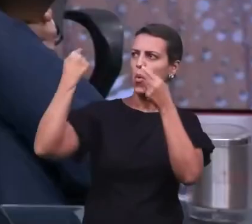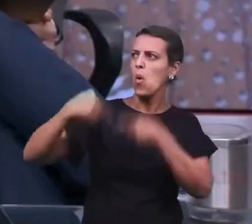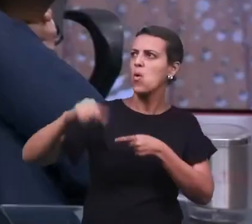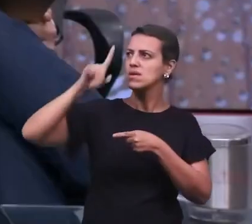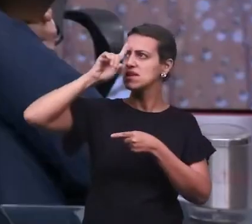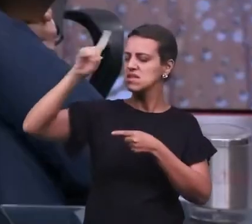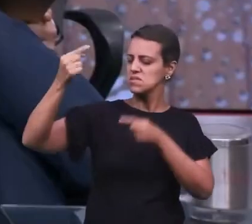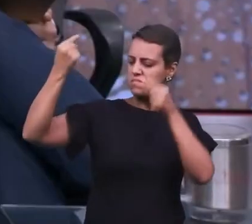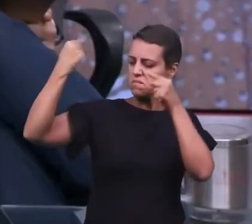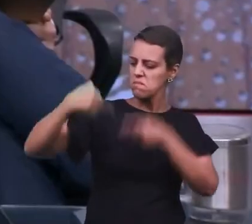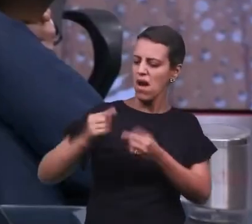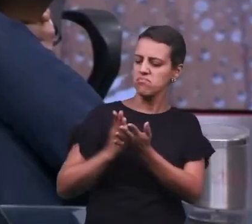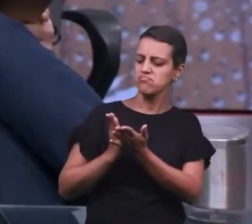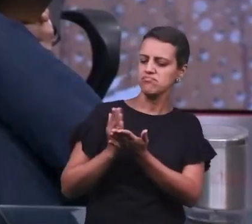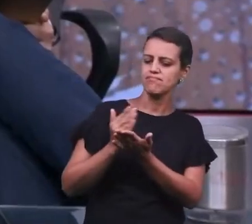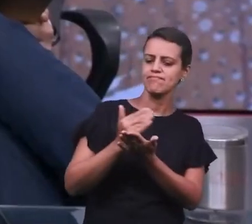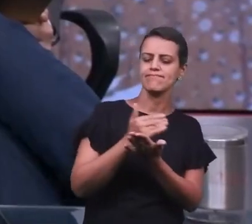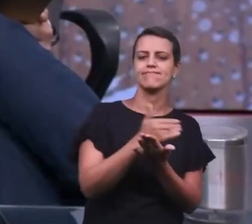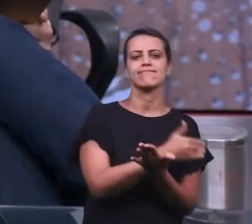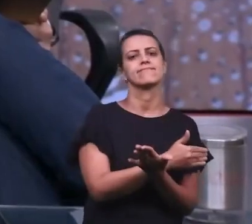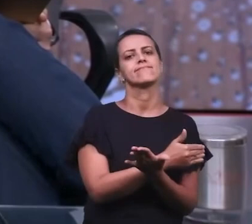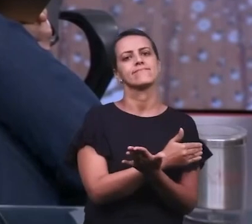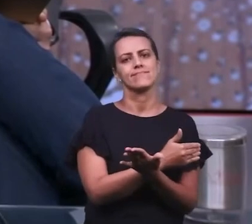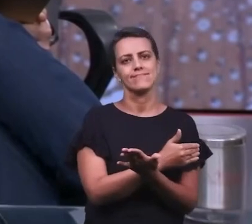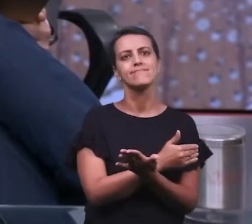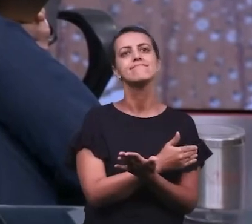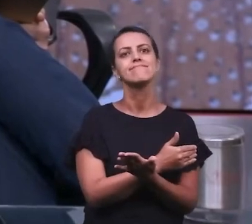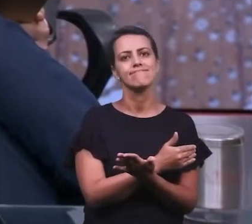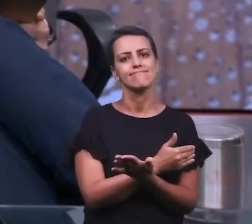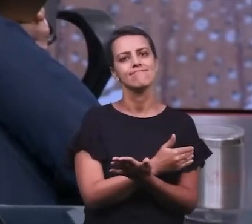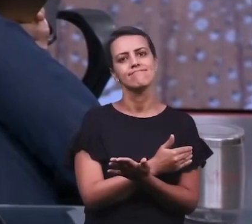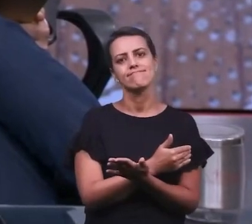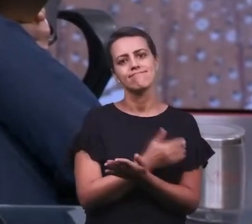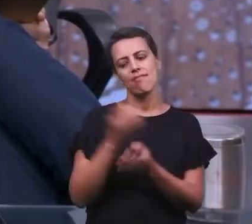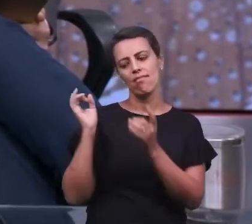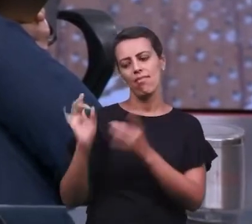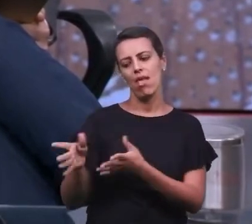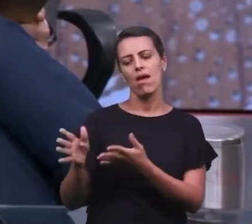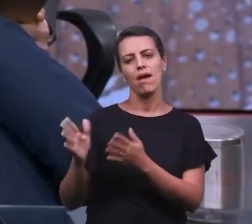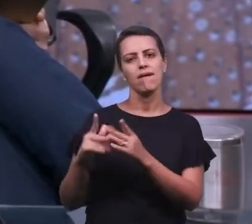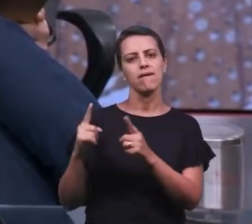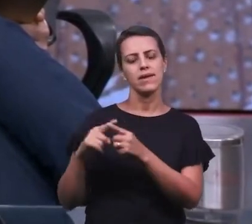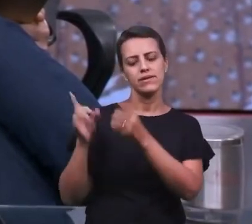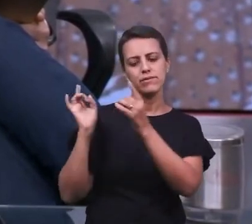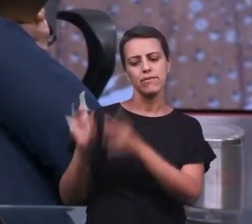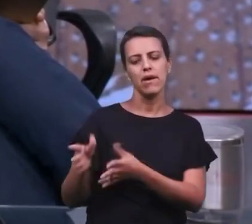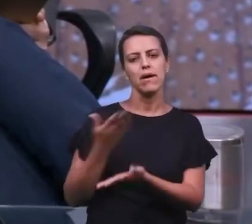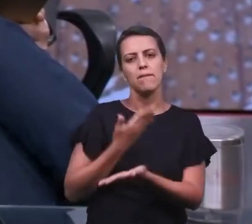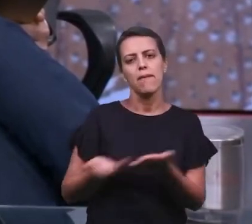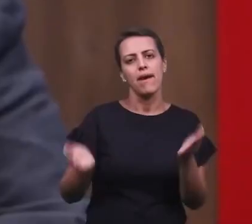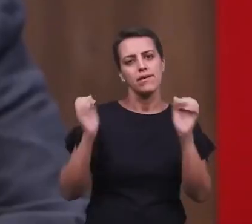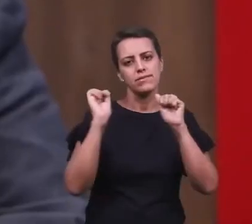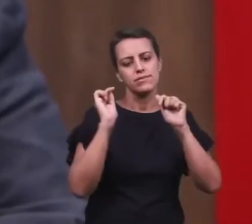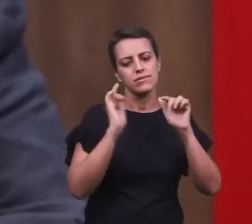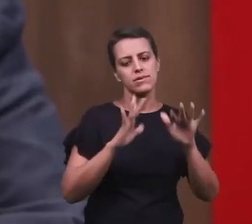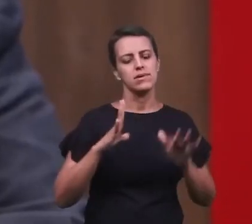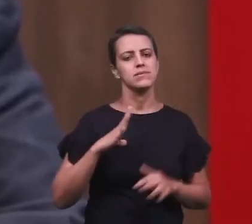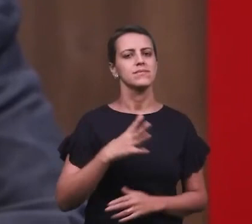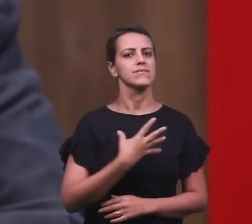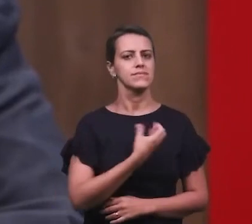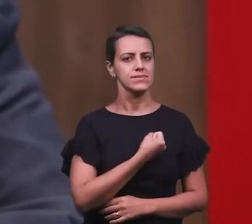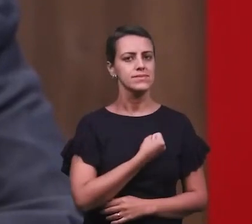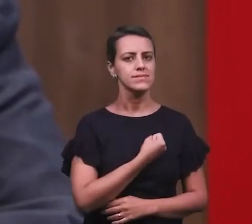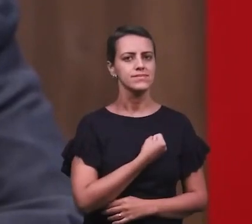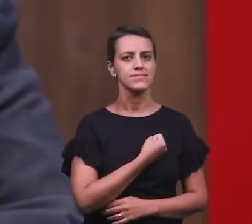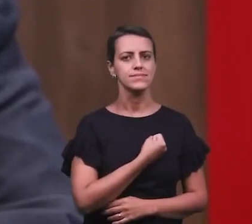traga ali um problema para a vida pessoal daquela pessoa, sair da presença do Senhor, tirar a bênção de salvação. E nós, como servos,